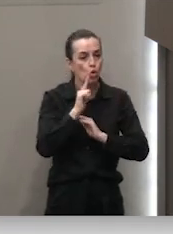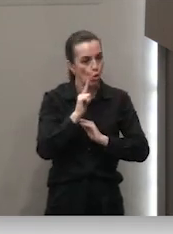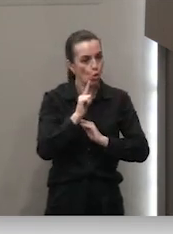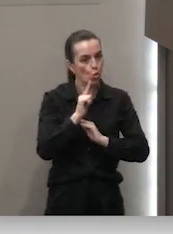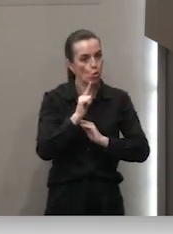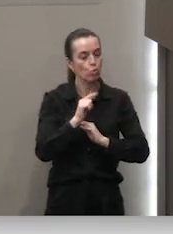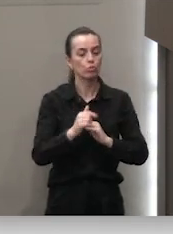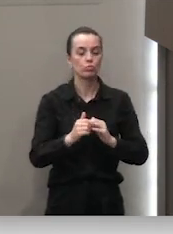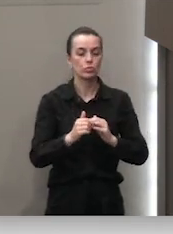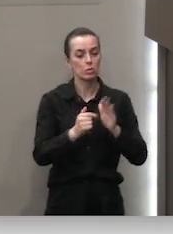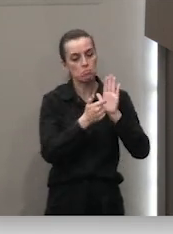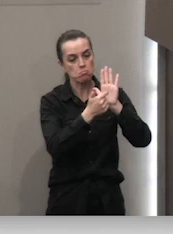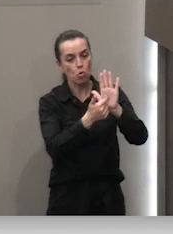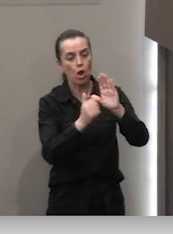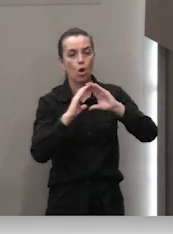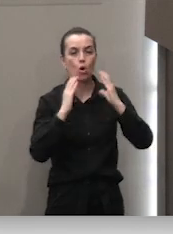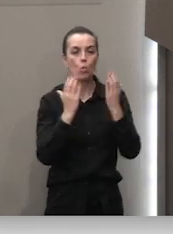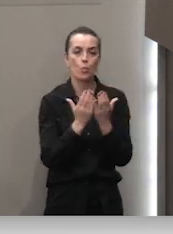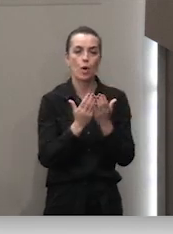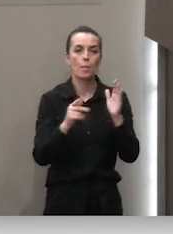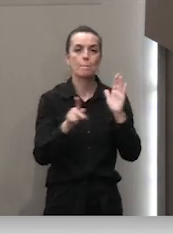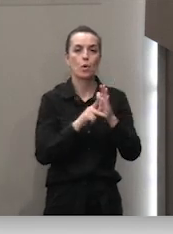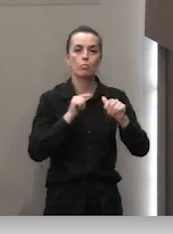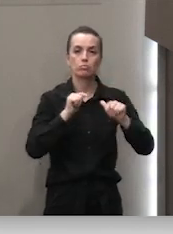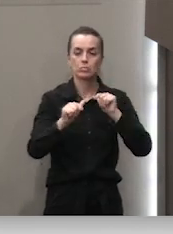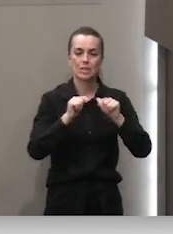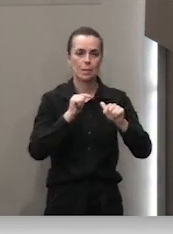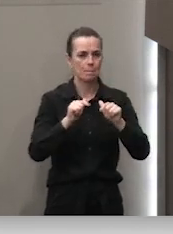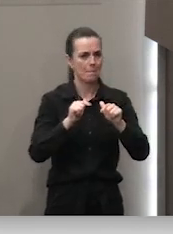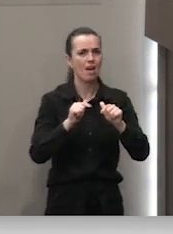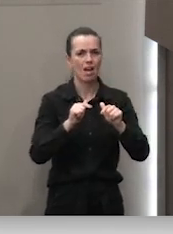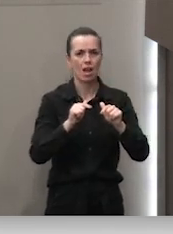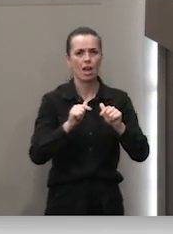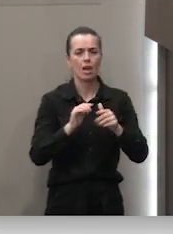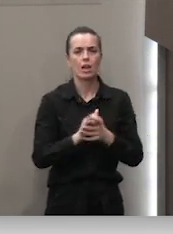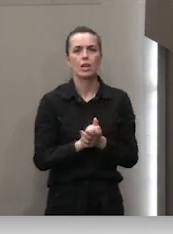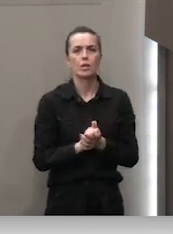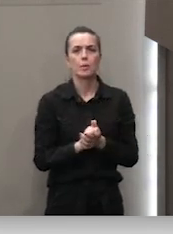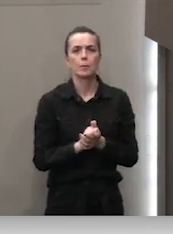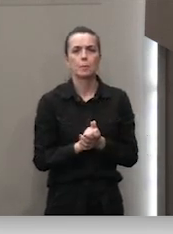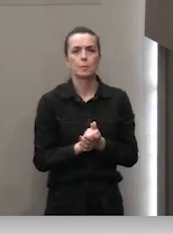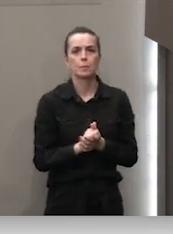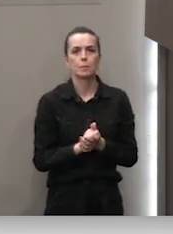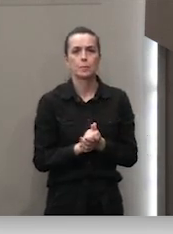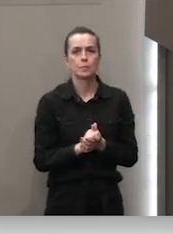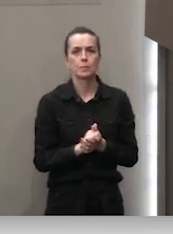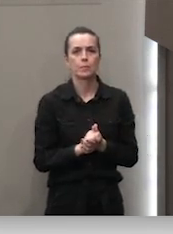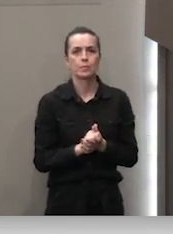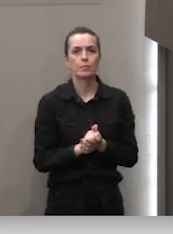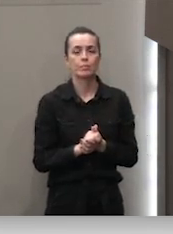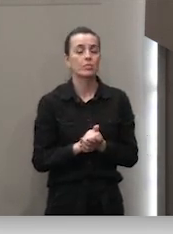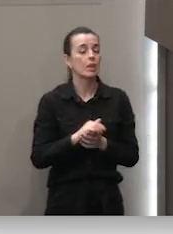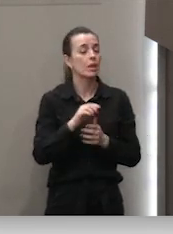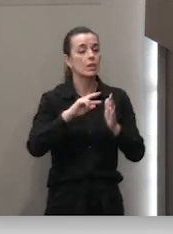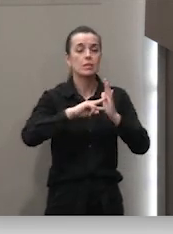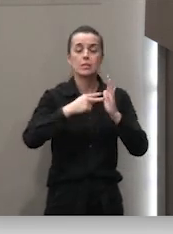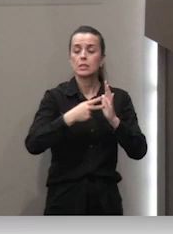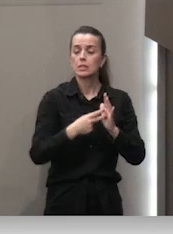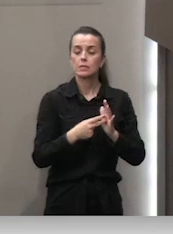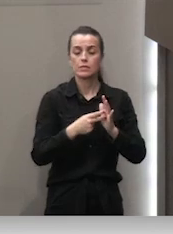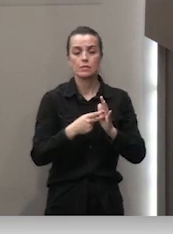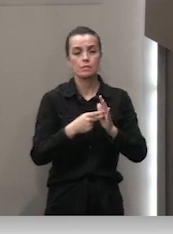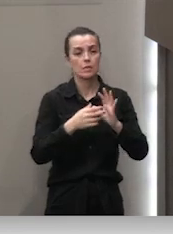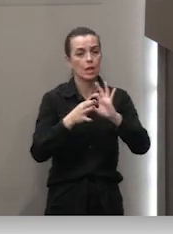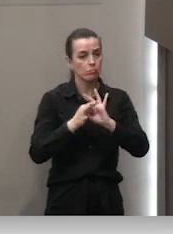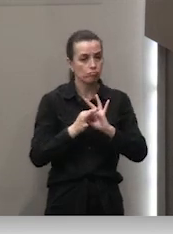comunidade o seu plano de trabalho, que venham ter êxito. Isso é a democracia, é a nossa festa